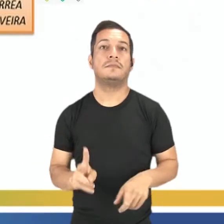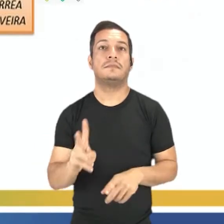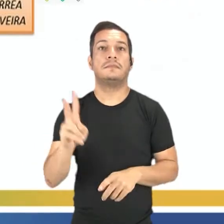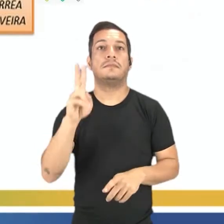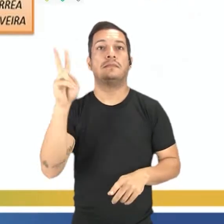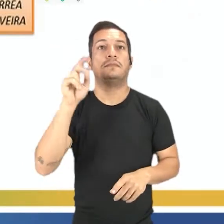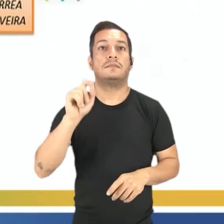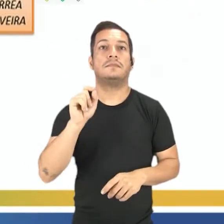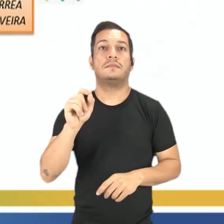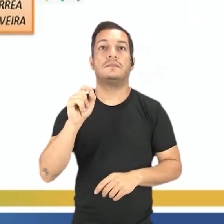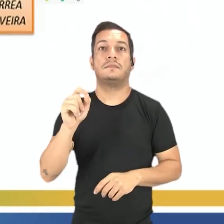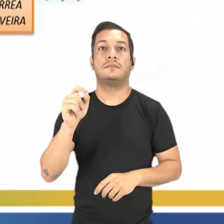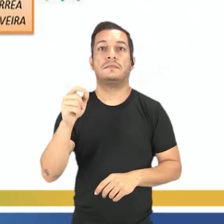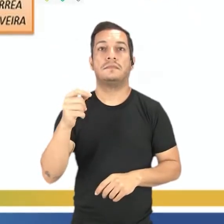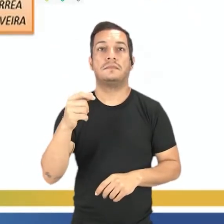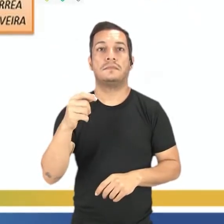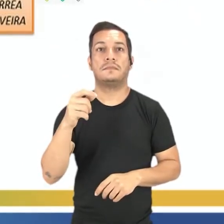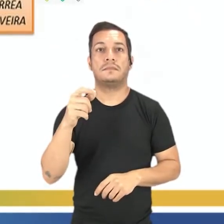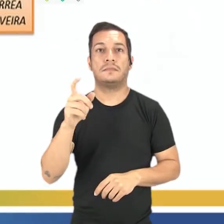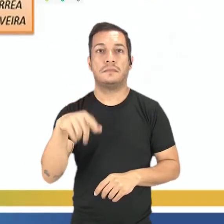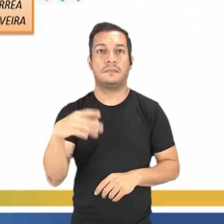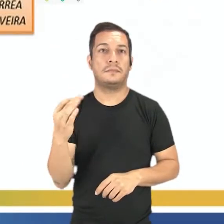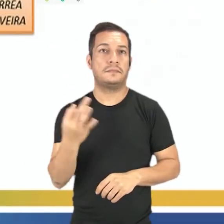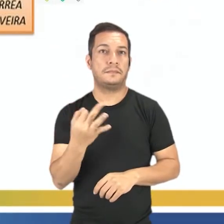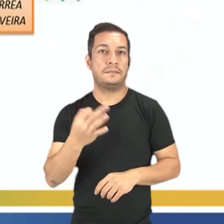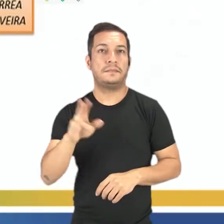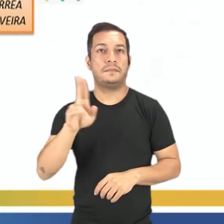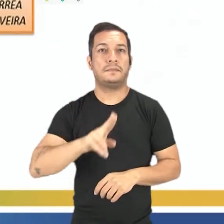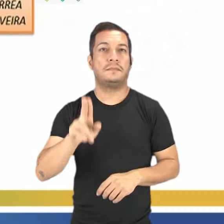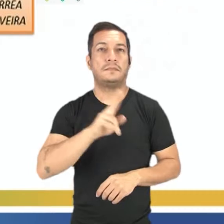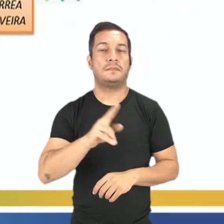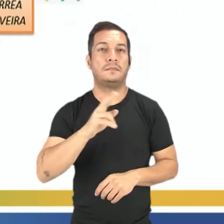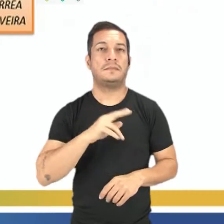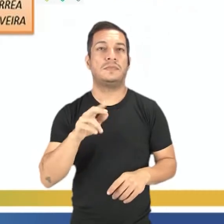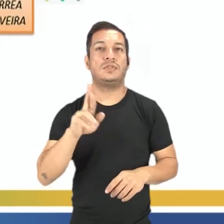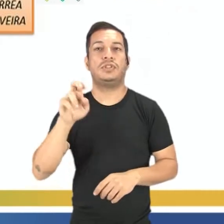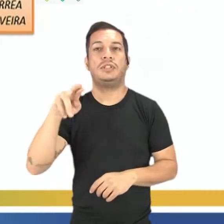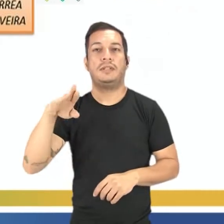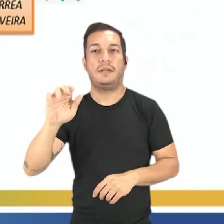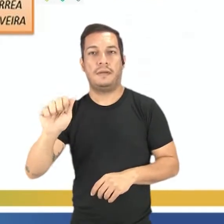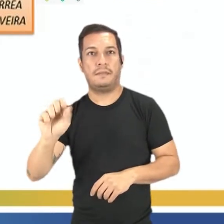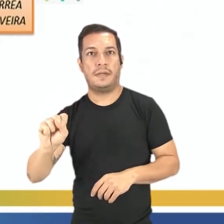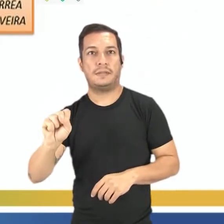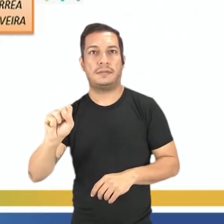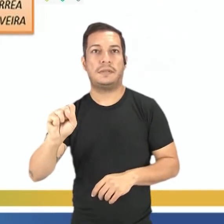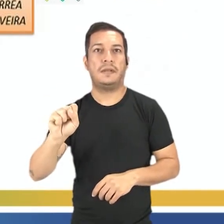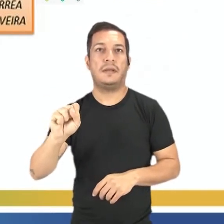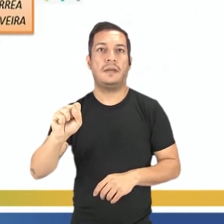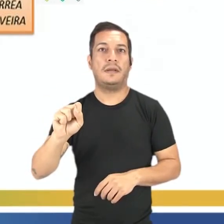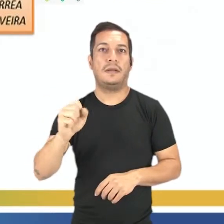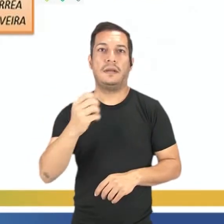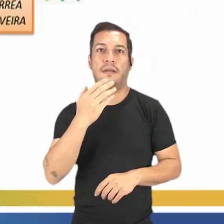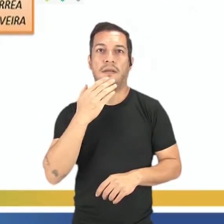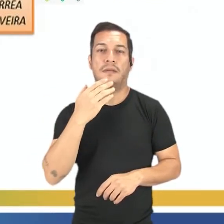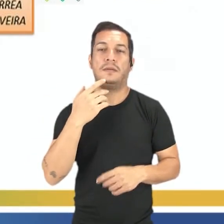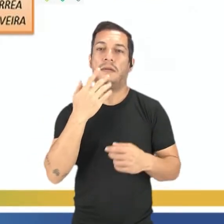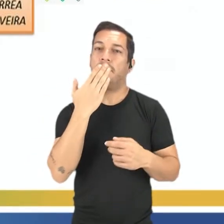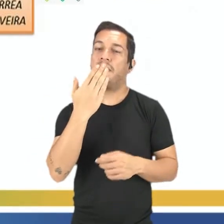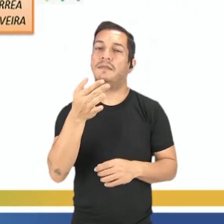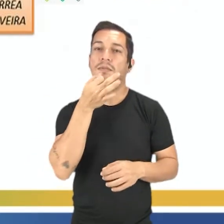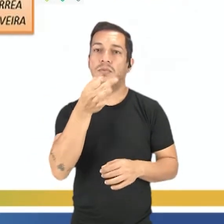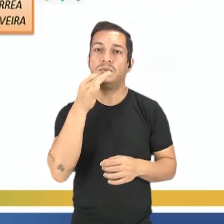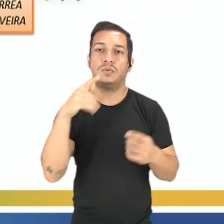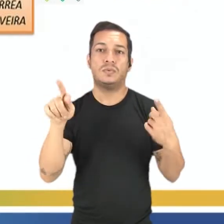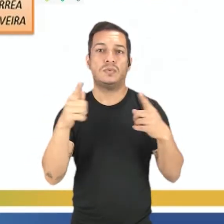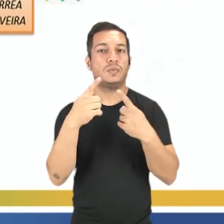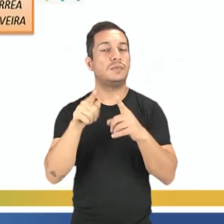da forma, portanto, métrica perfeita, utilização de sonetos, rimas ricas e etc. A